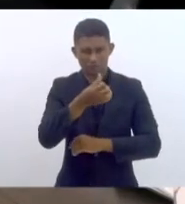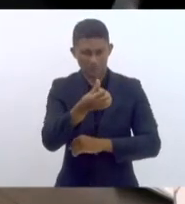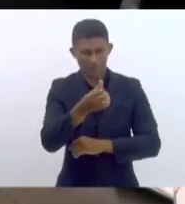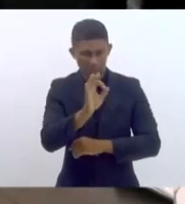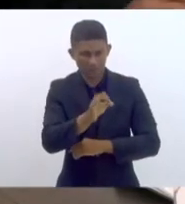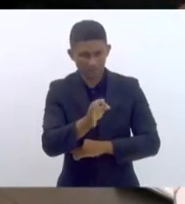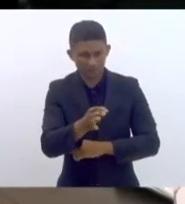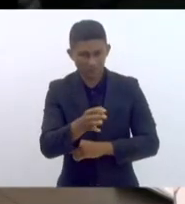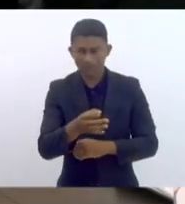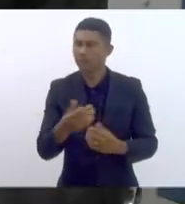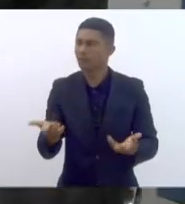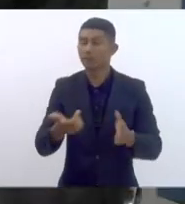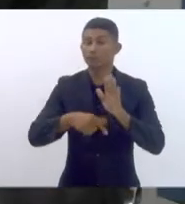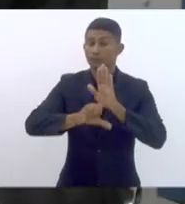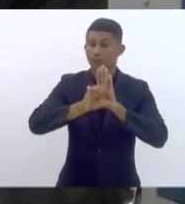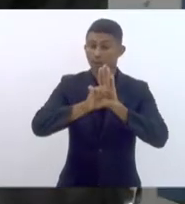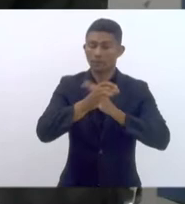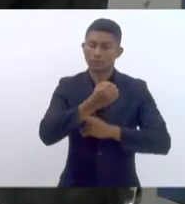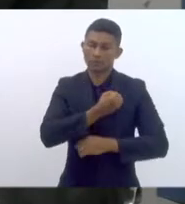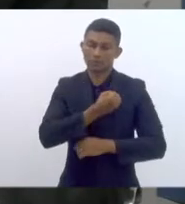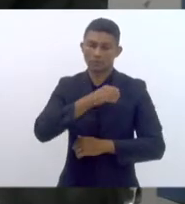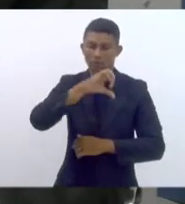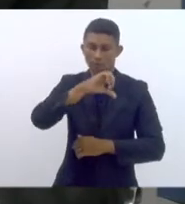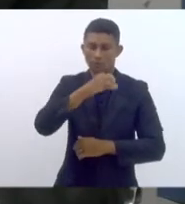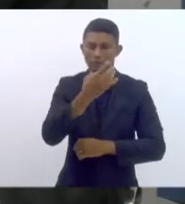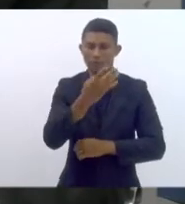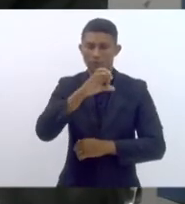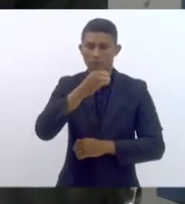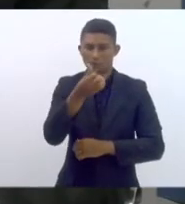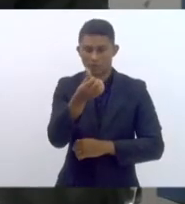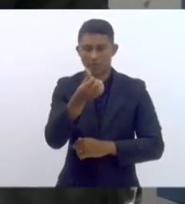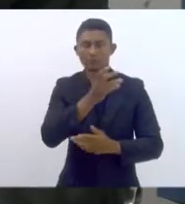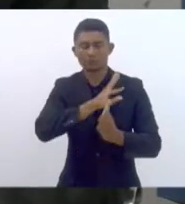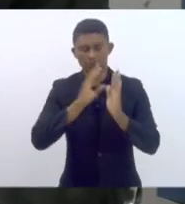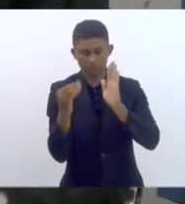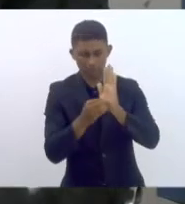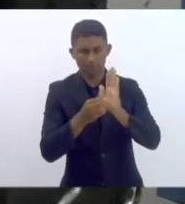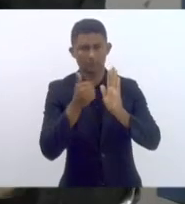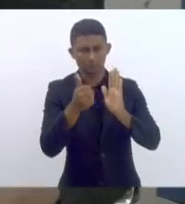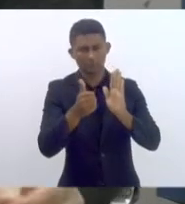Então, botar aqui lei 9496 para não ter dúvida.